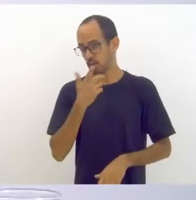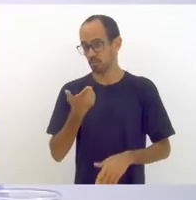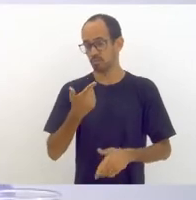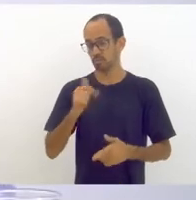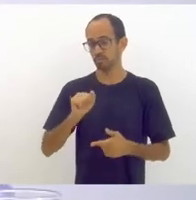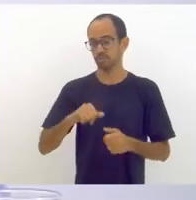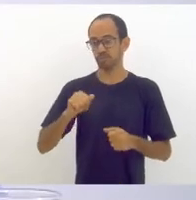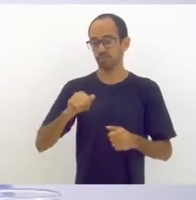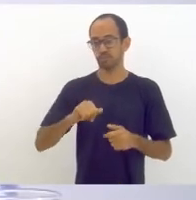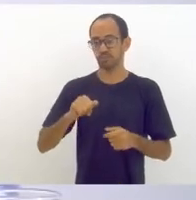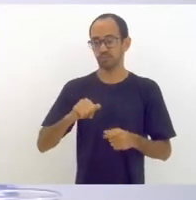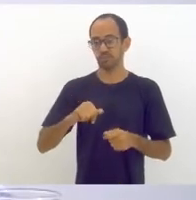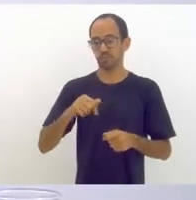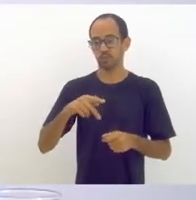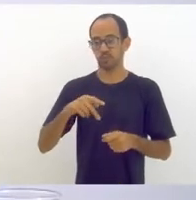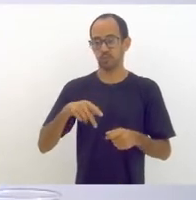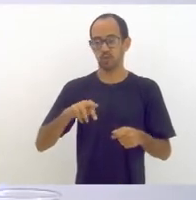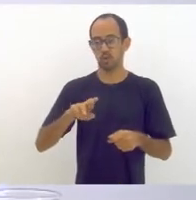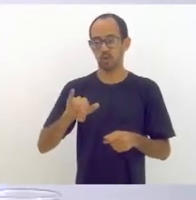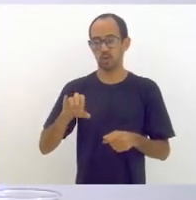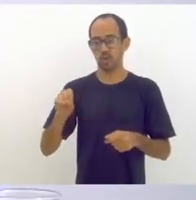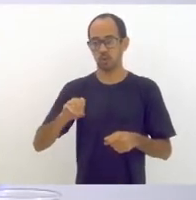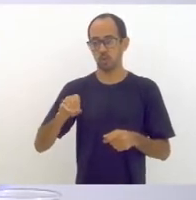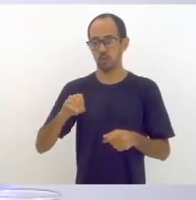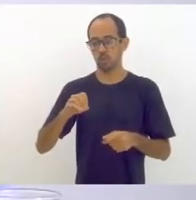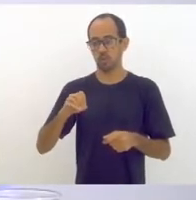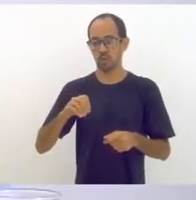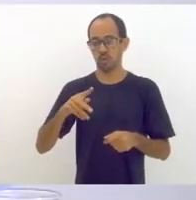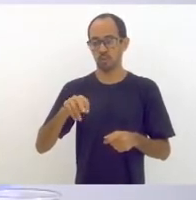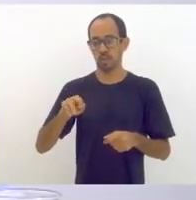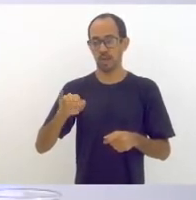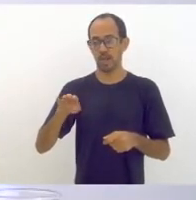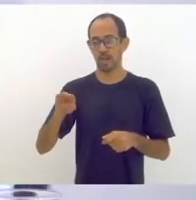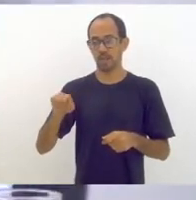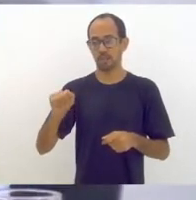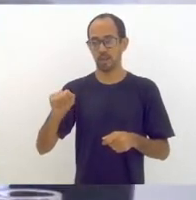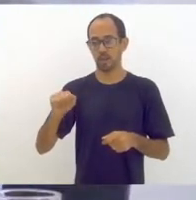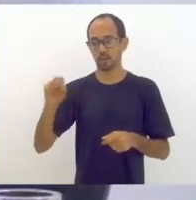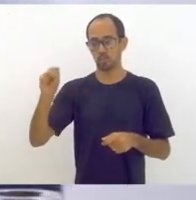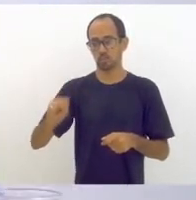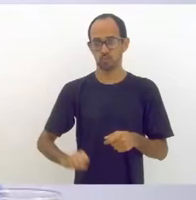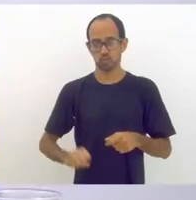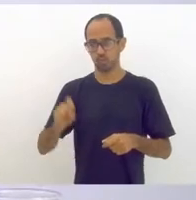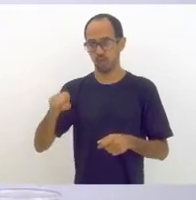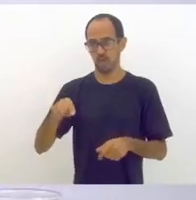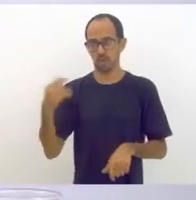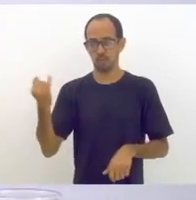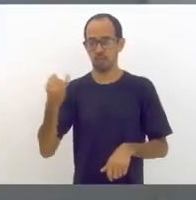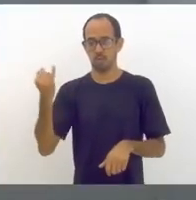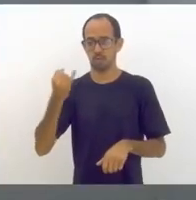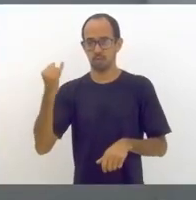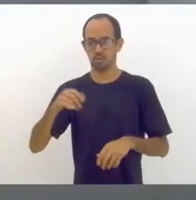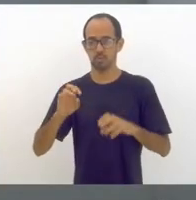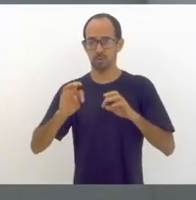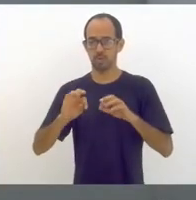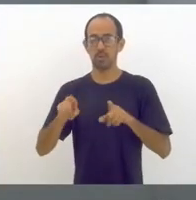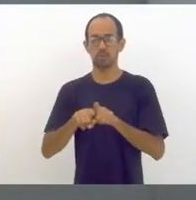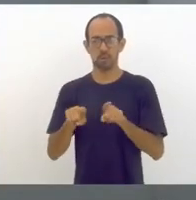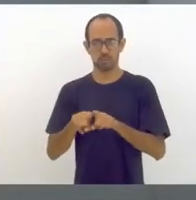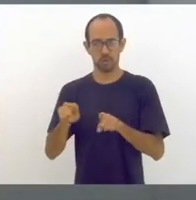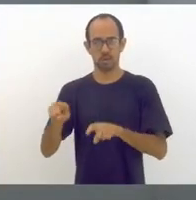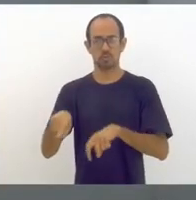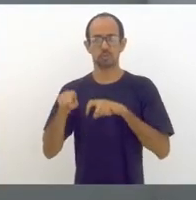no abastecimento, e o Rio Paraíba do Sul é fundamental não só para a região metropolitana, mas também para boa parte do interior do Estado do Rio de Janeiro.